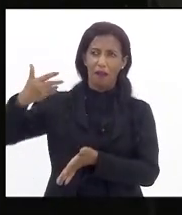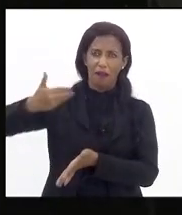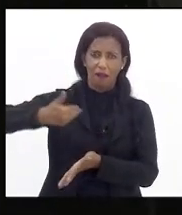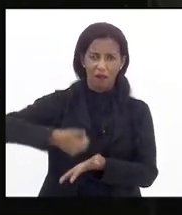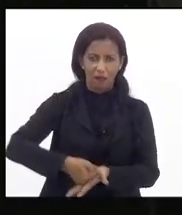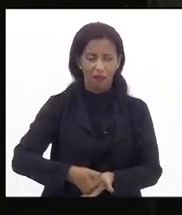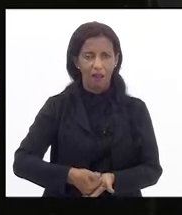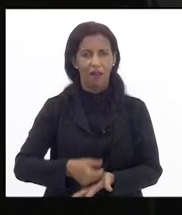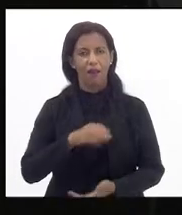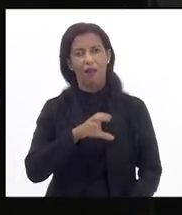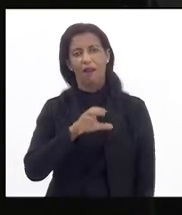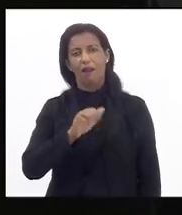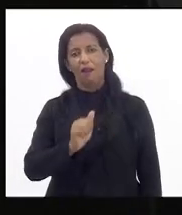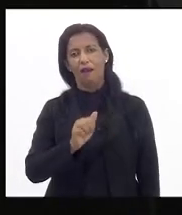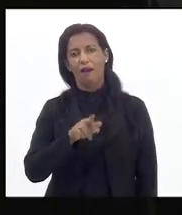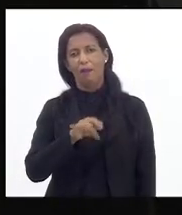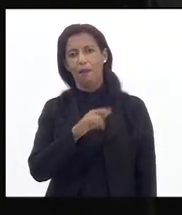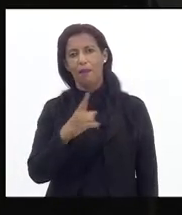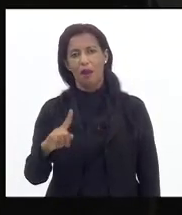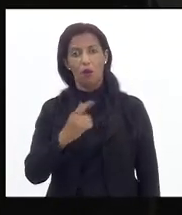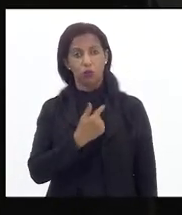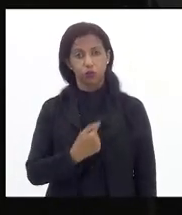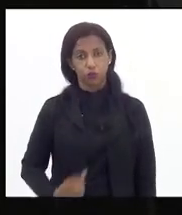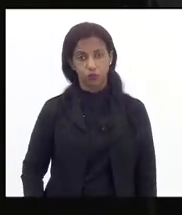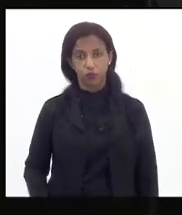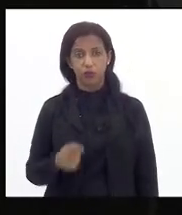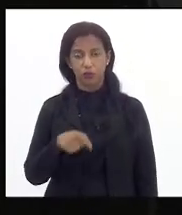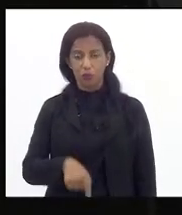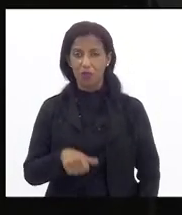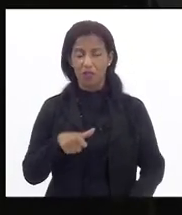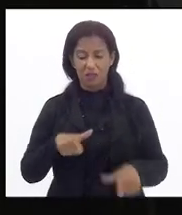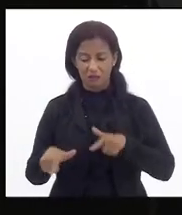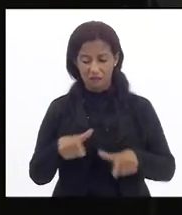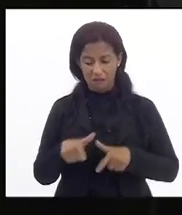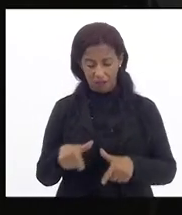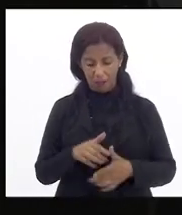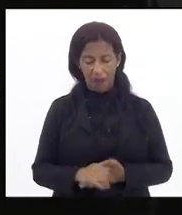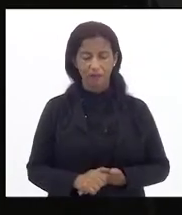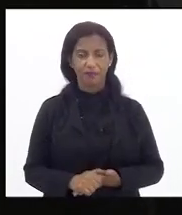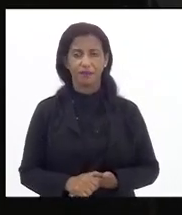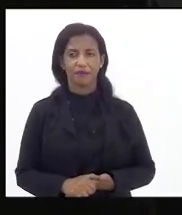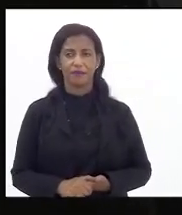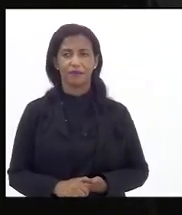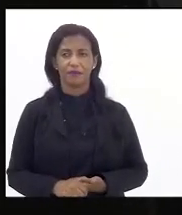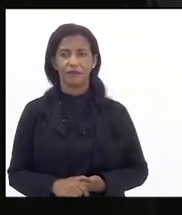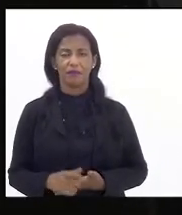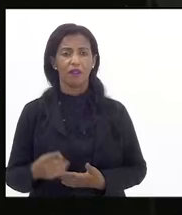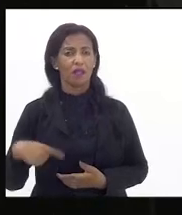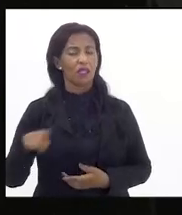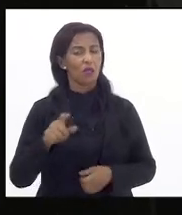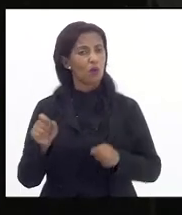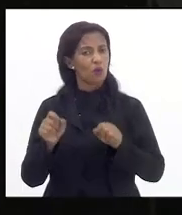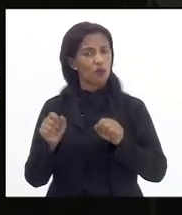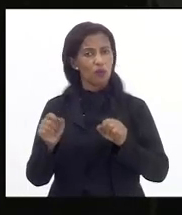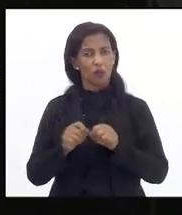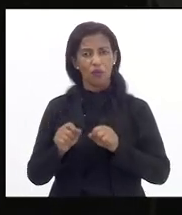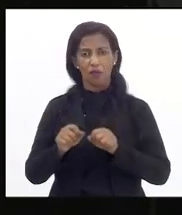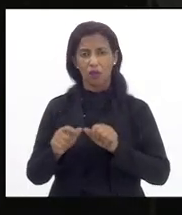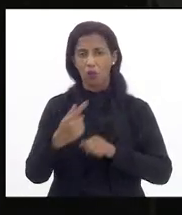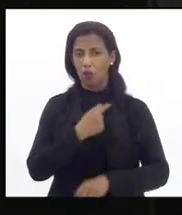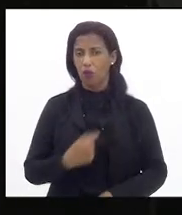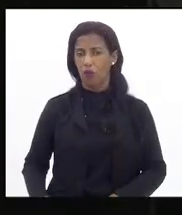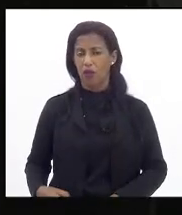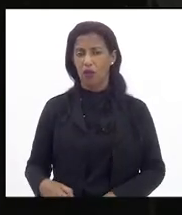governo Cabral porque esse dever de casa secretário Nelson Rocha não foi feito pelo governo